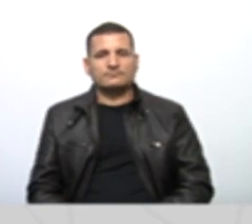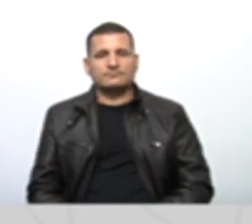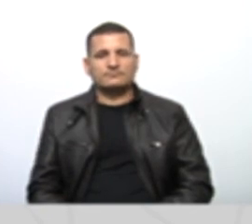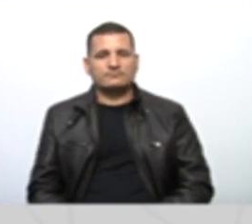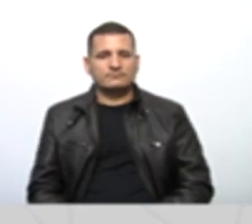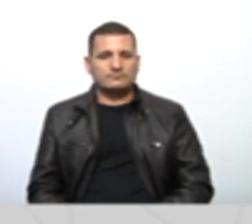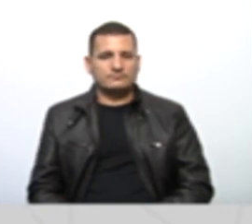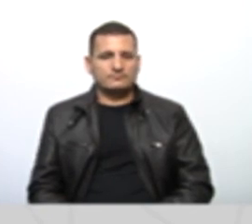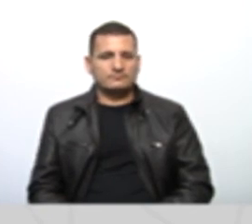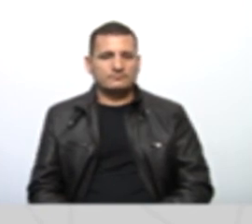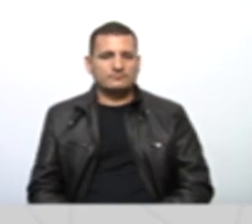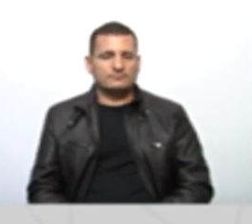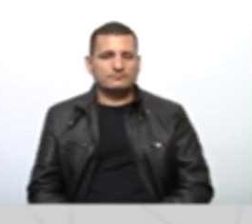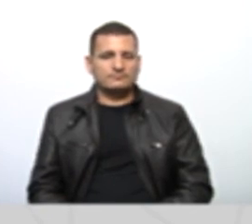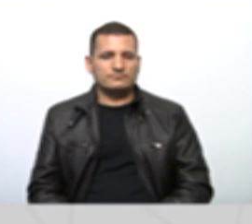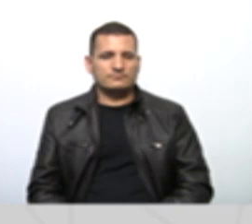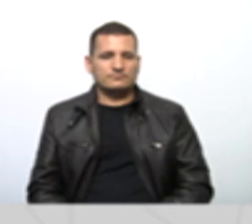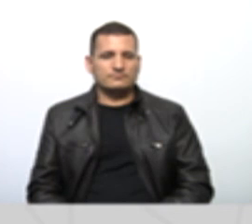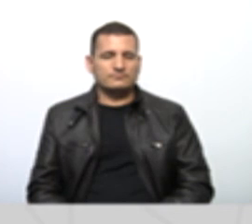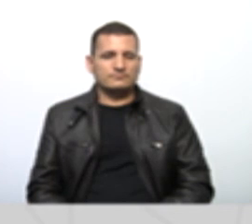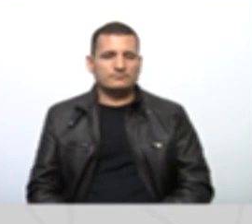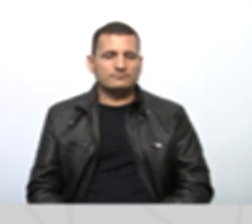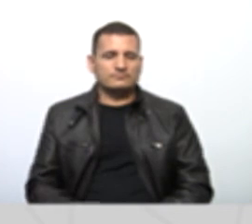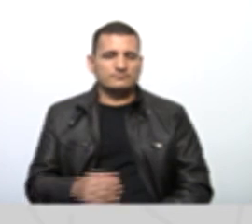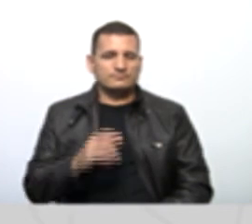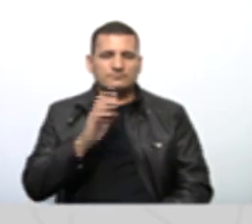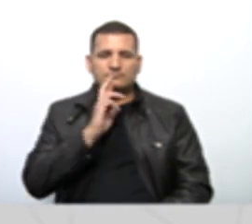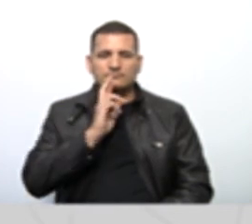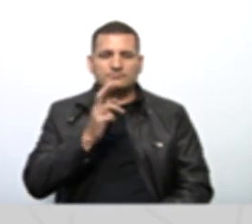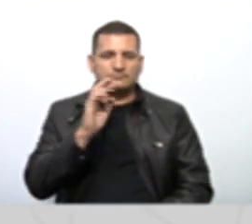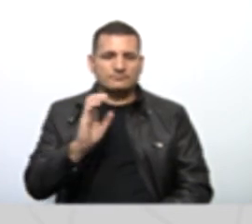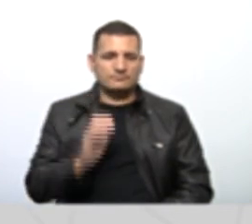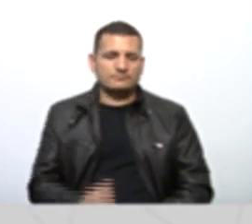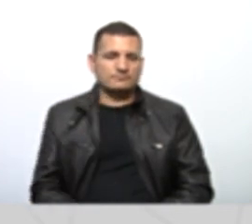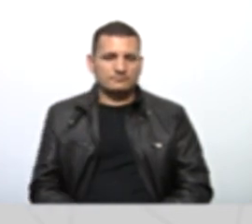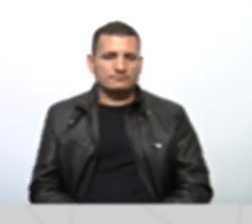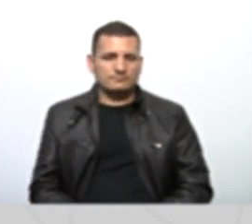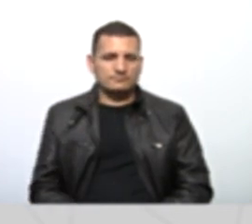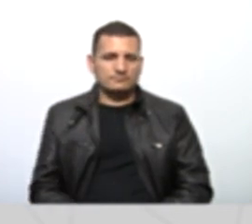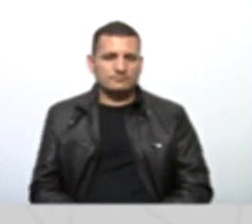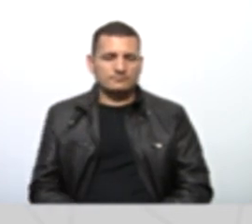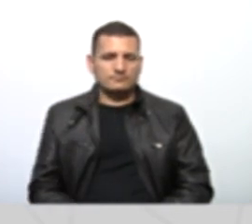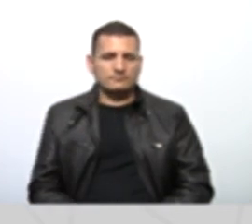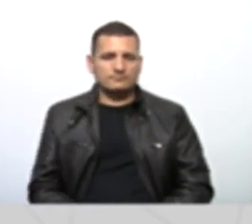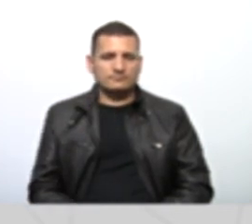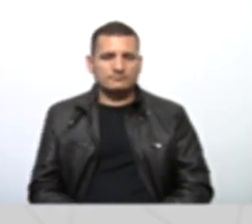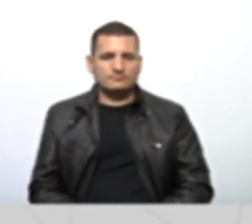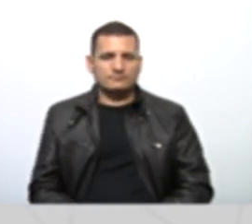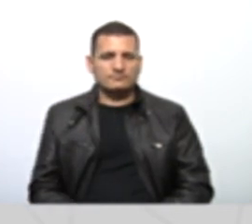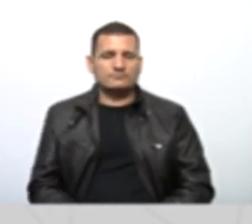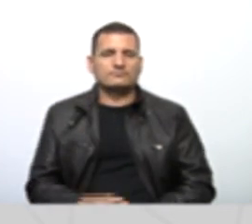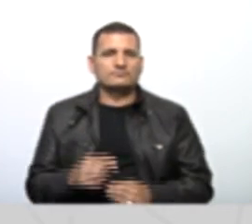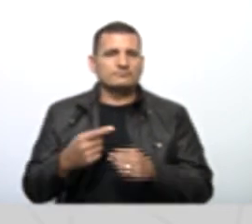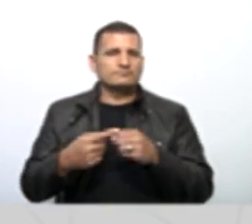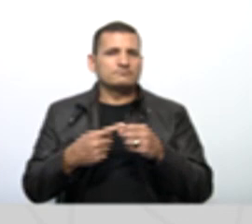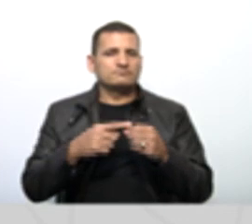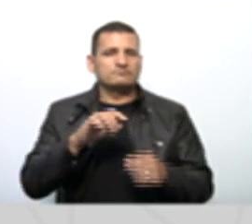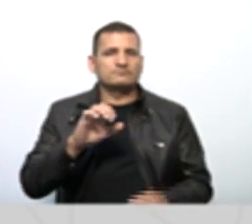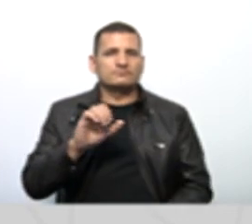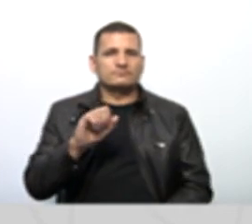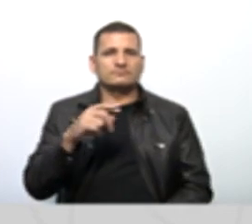como pessoal de ouro preto do oeste eles acham que é letras e está sentindo falta para o pessoal de espigão d'oeste né